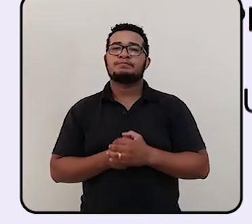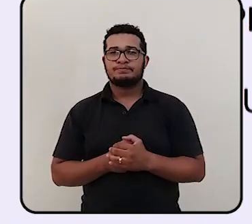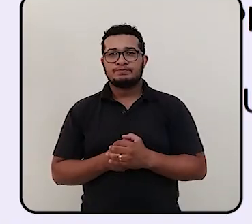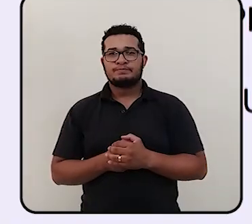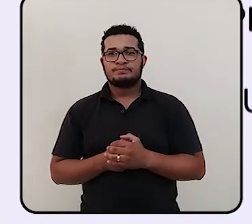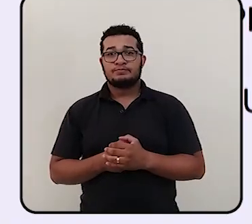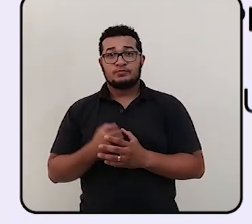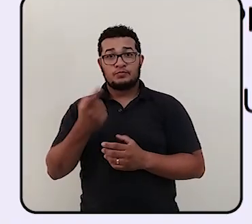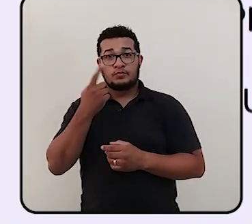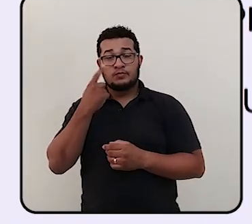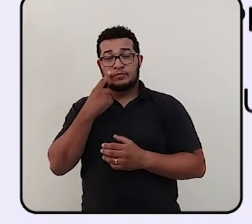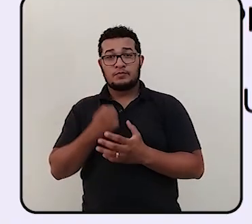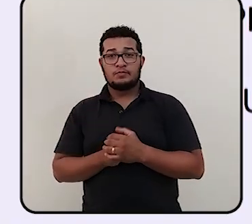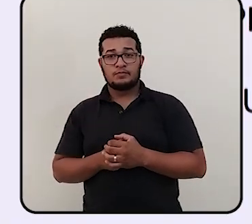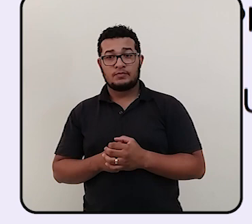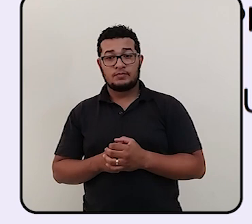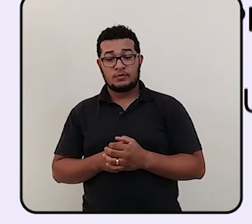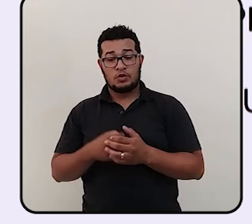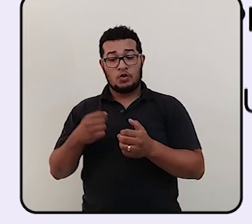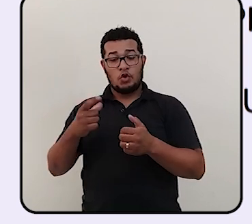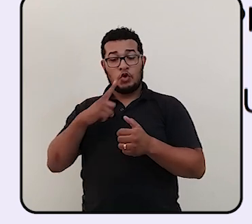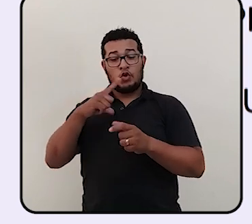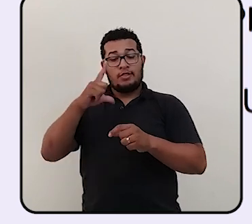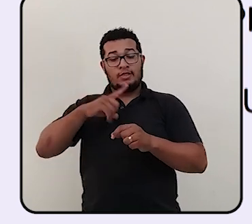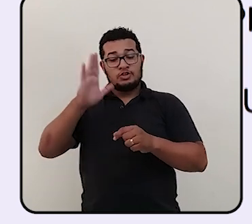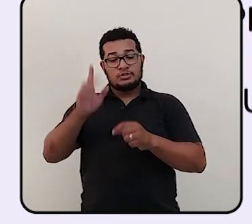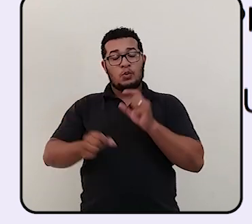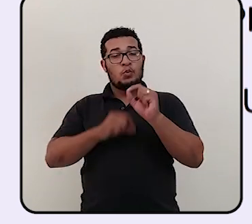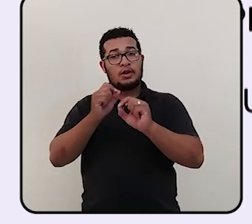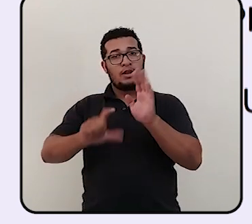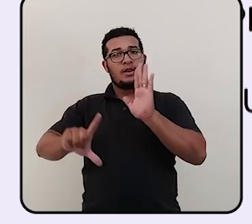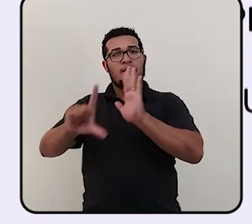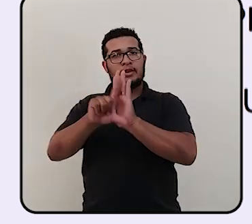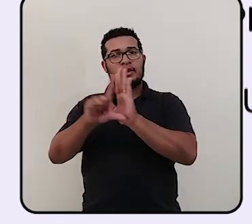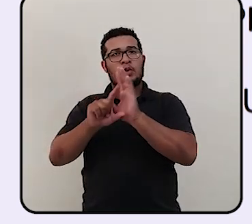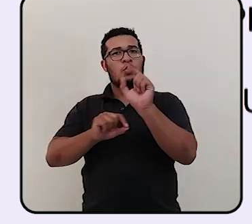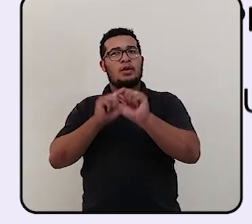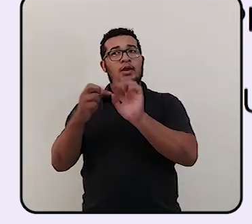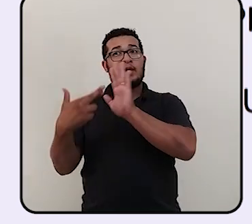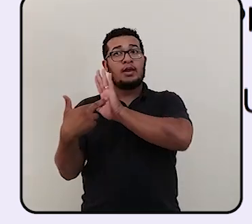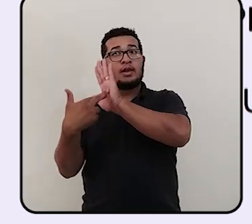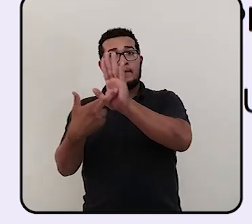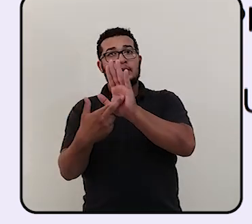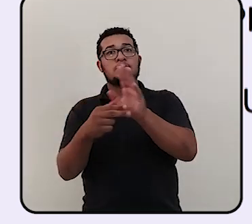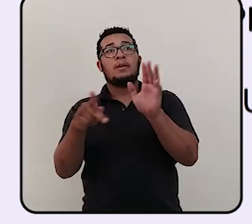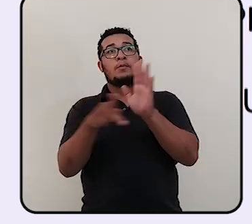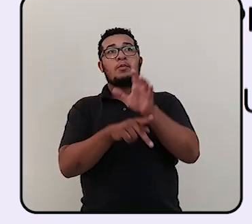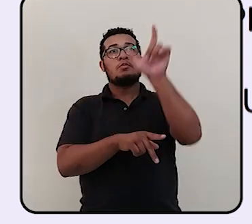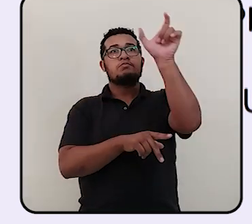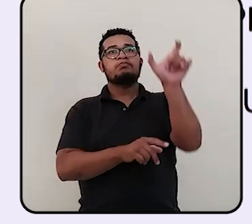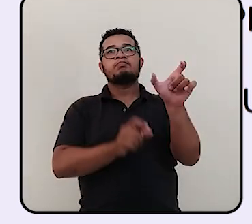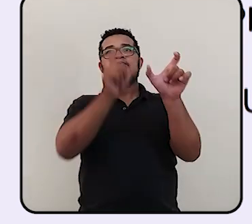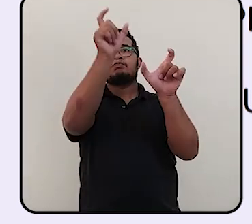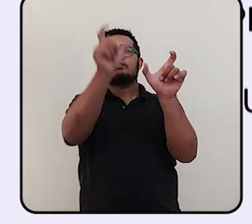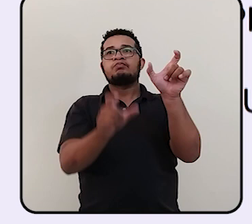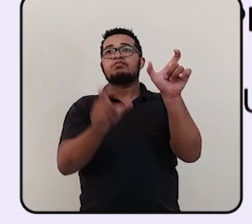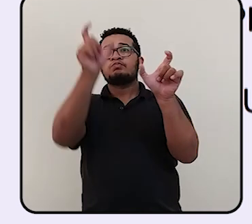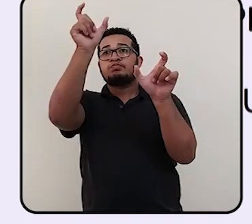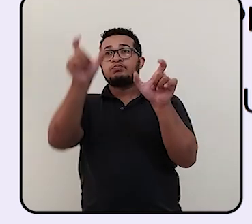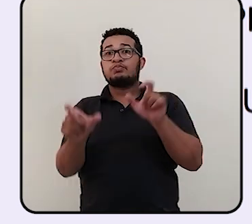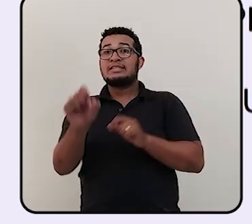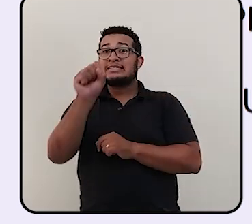aí. Leia e monte a tabela. Represente os números das colunas em fração se